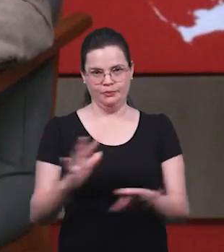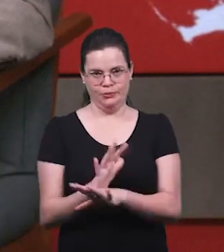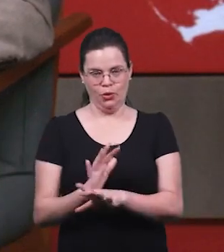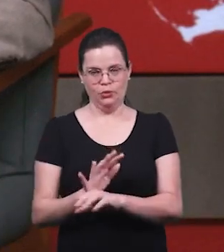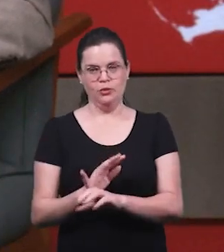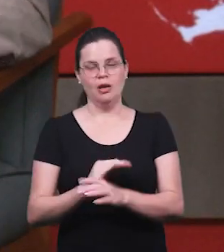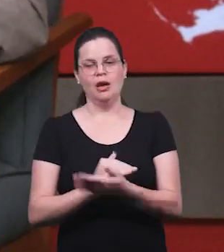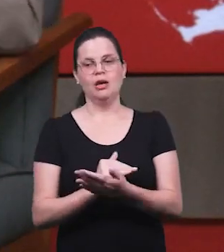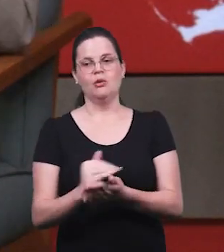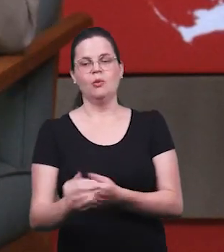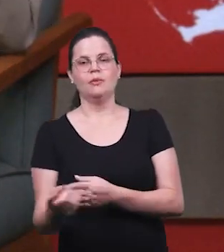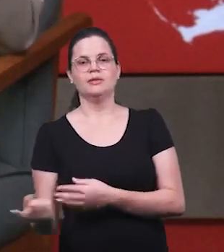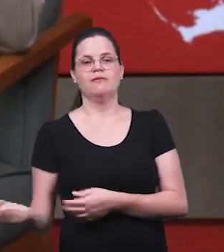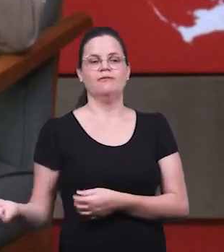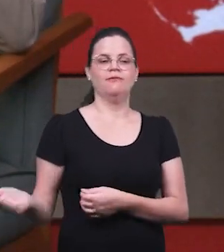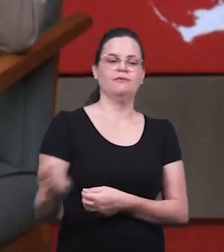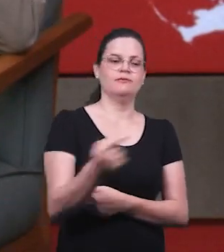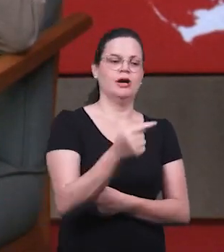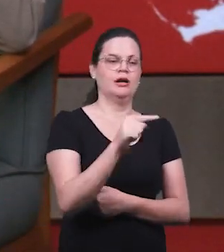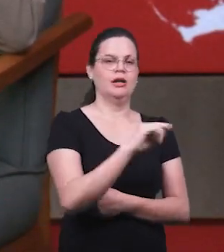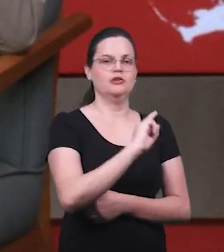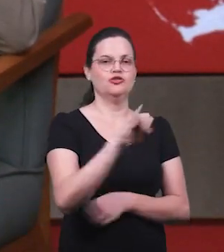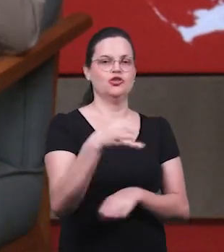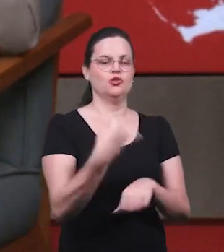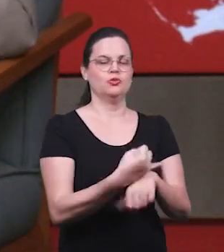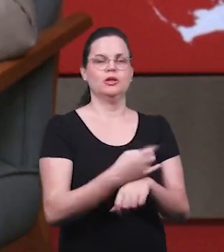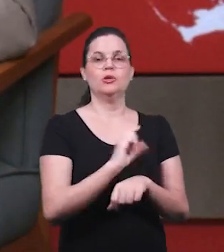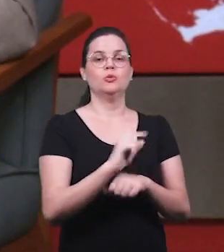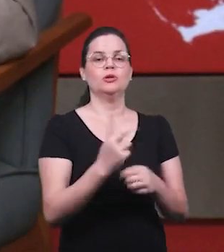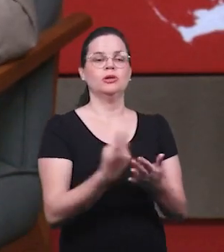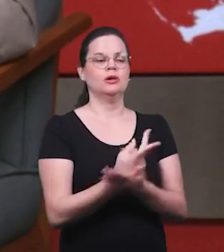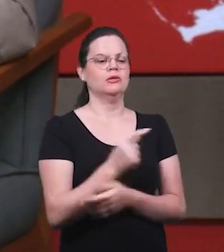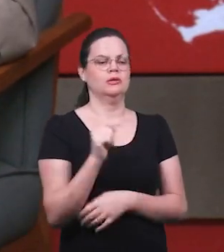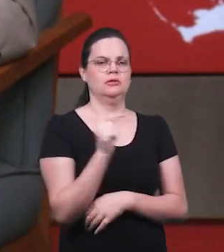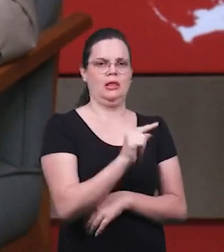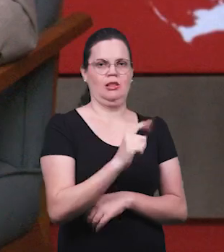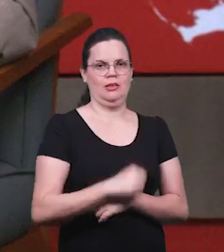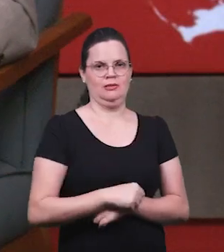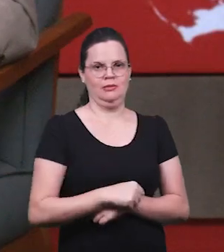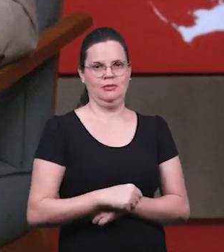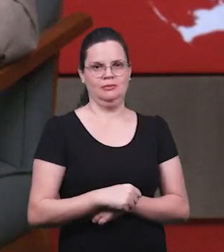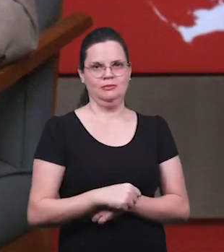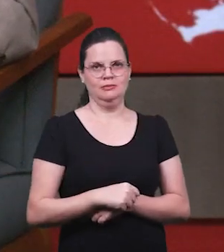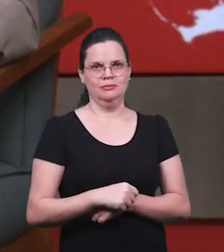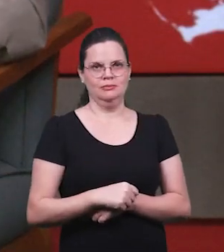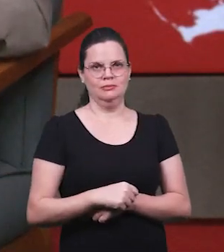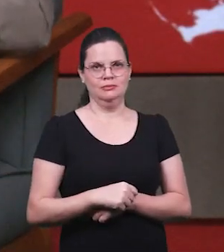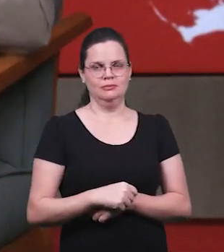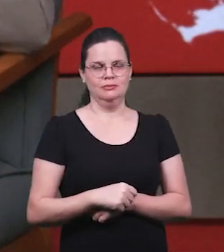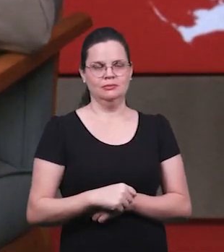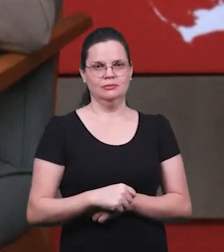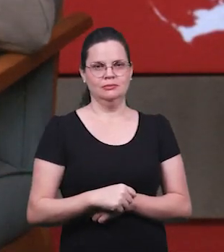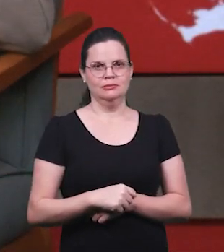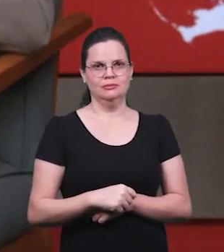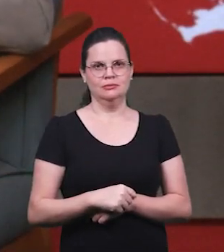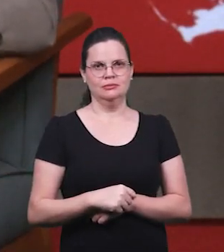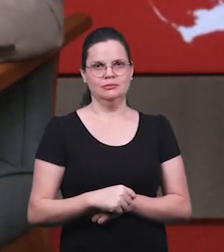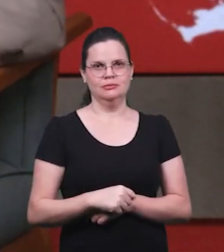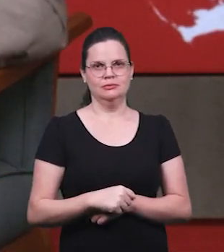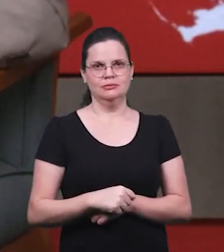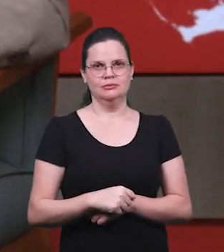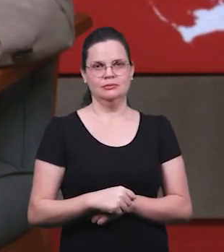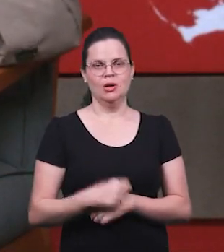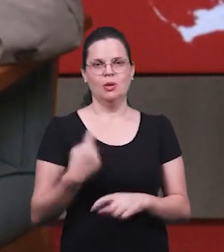Jerusalém, o que acontece em Jerusalém? O que acontece em Jerusalém que ele já havia